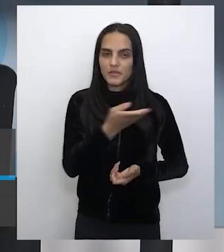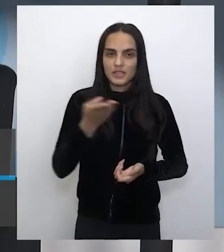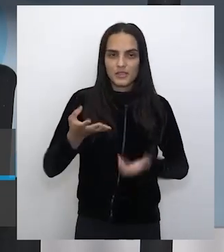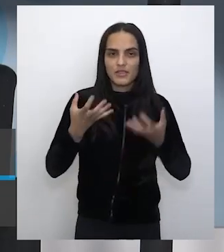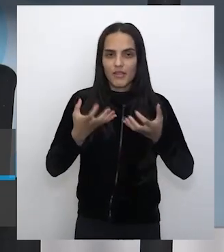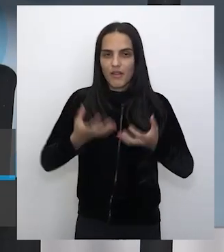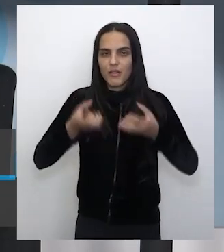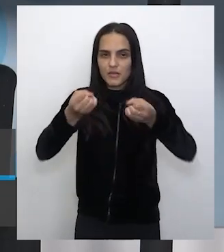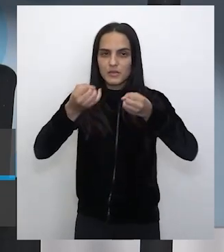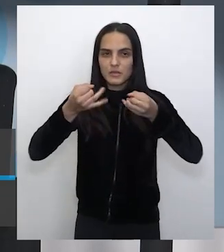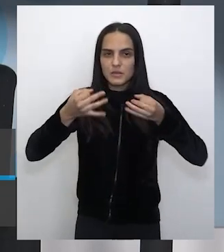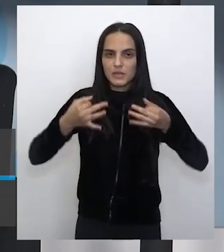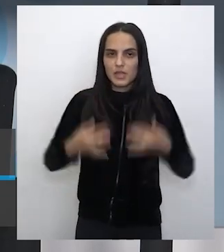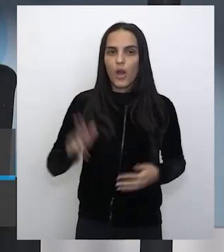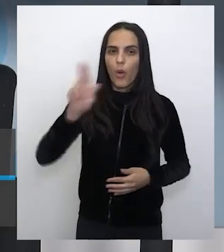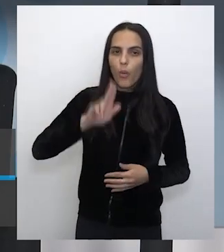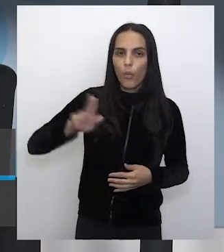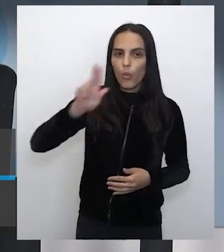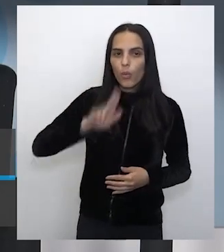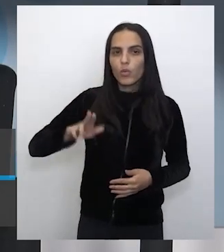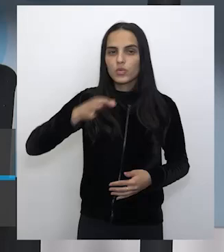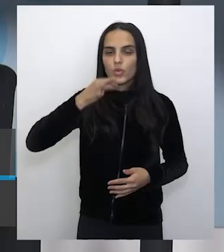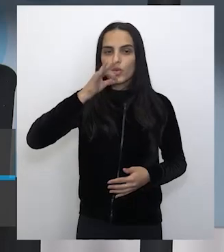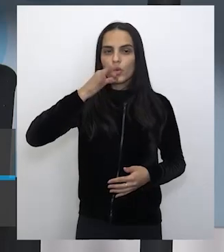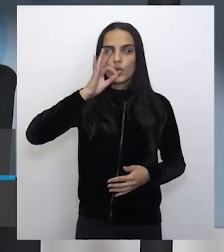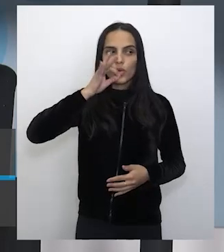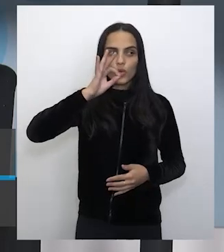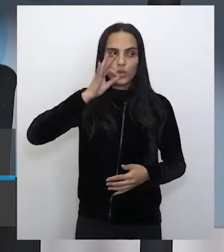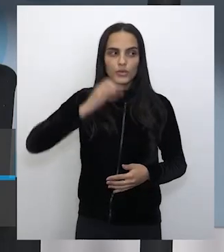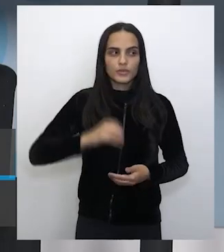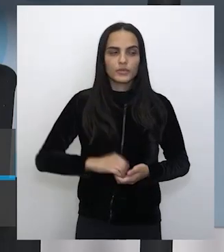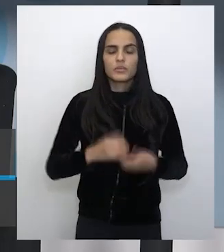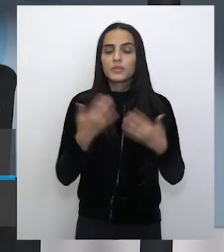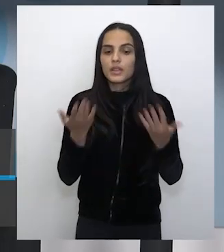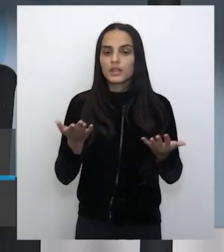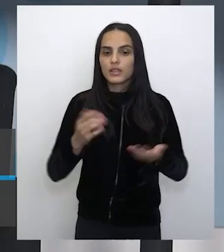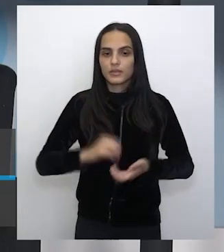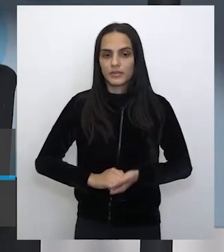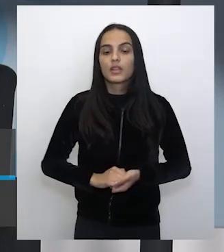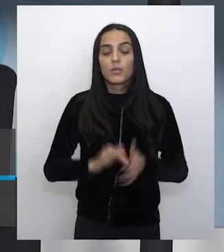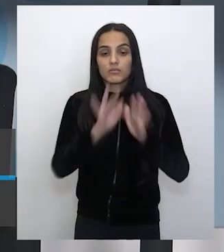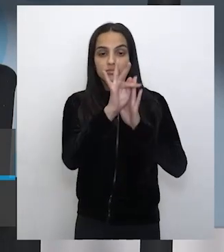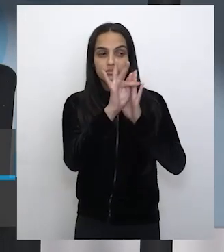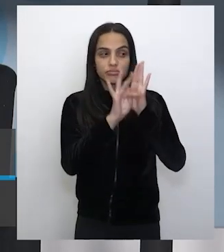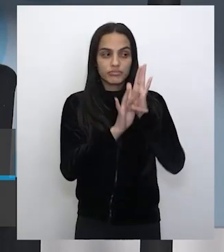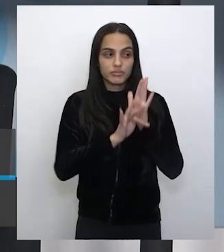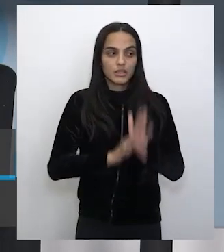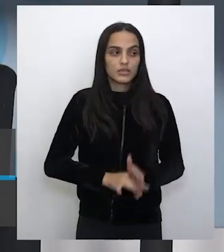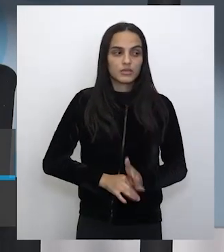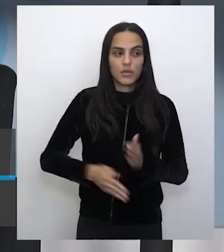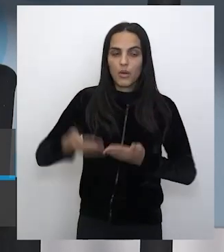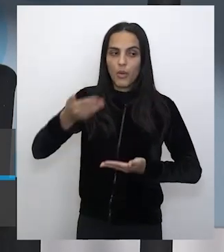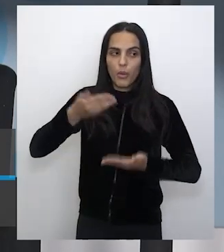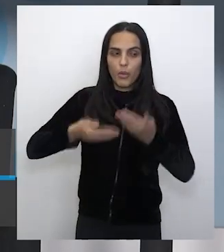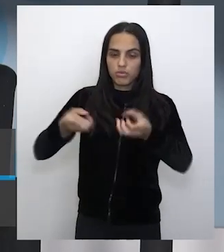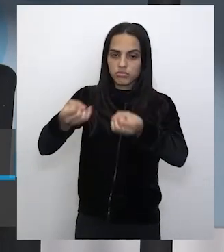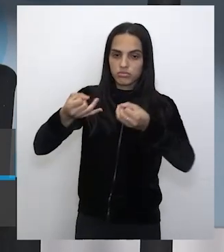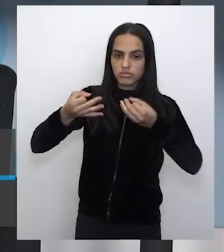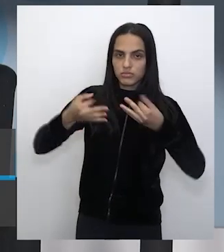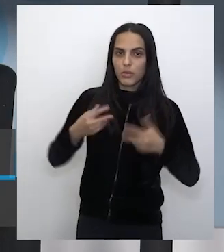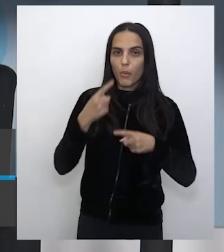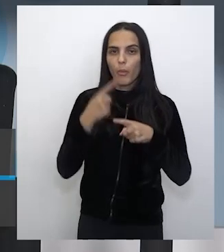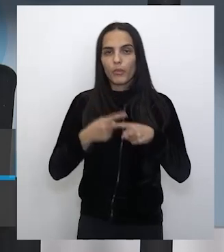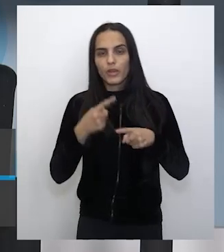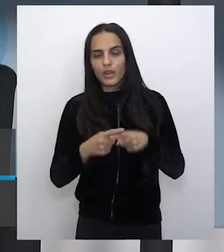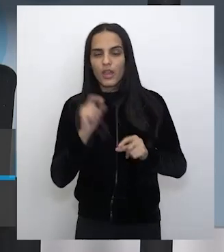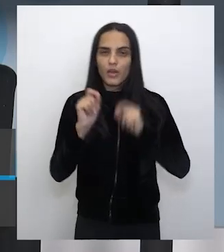uso desta xícara, por exemplo, né? Para que serve e tal. Então, eu vou usar um texto expositivo. Eu vou explicar o para quê, o porquê